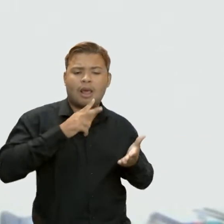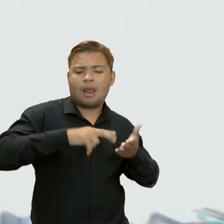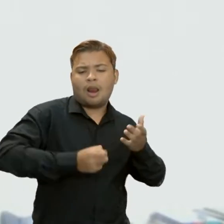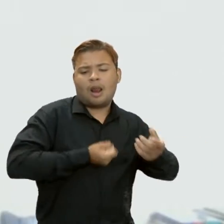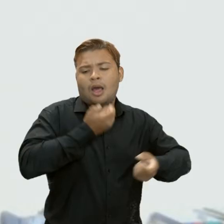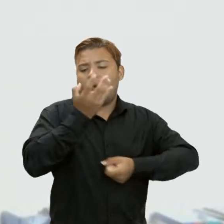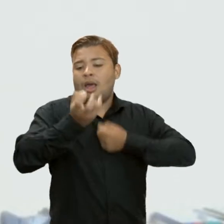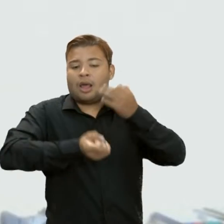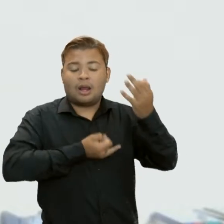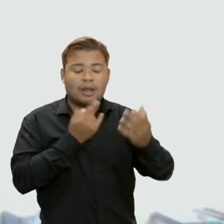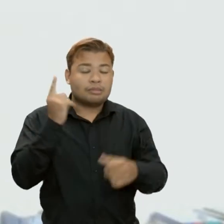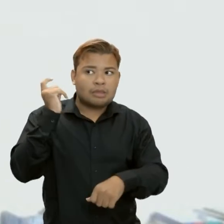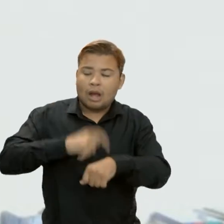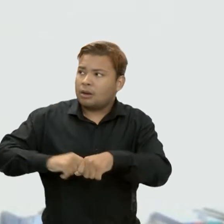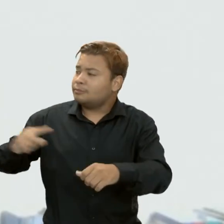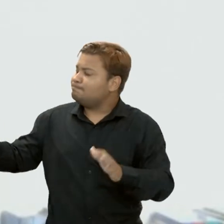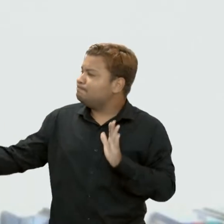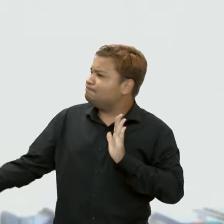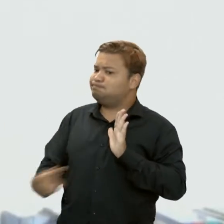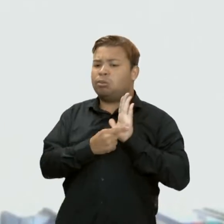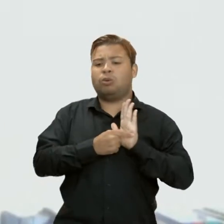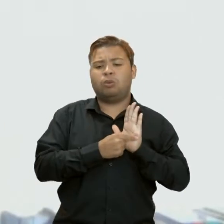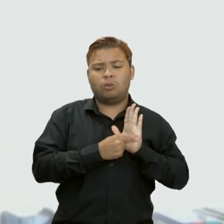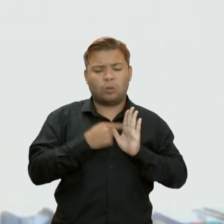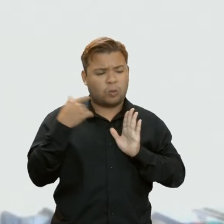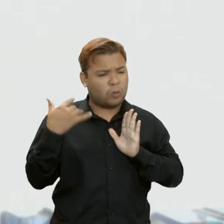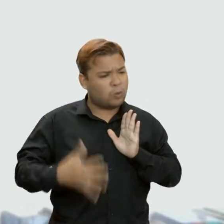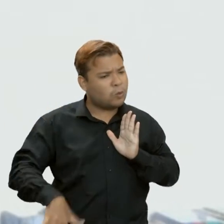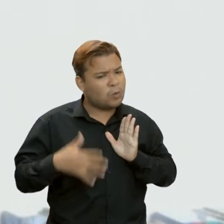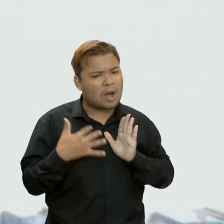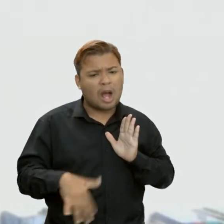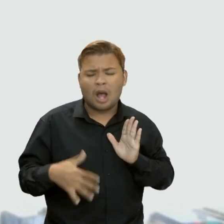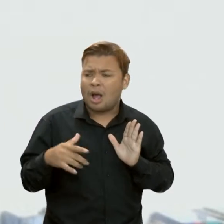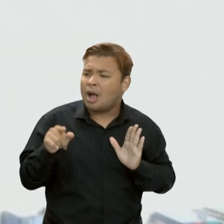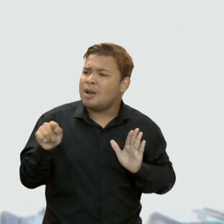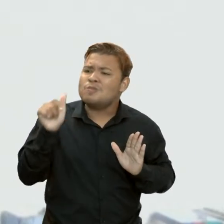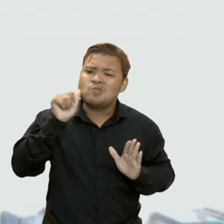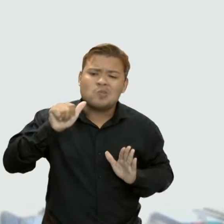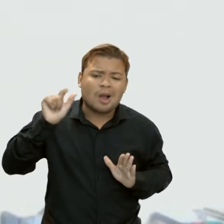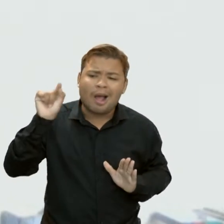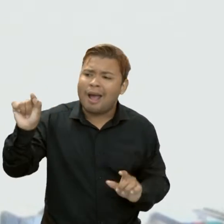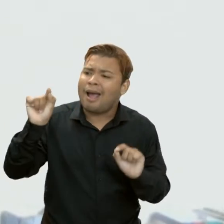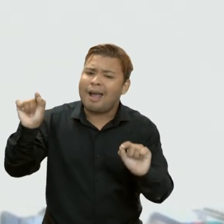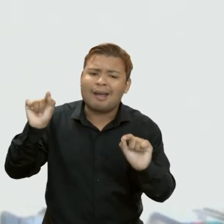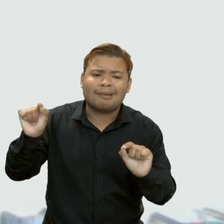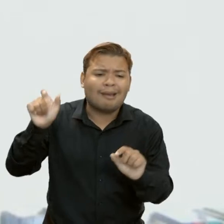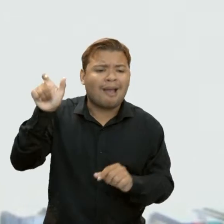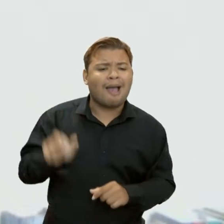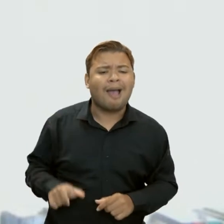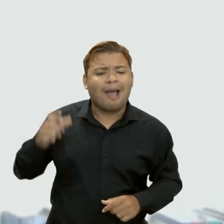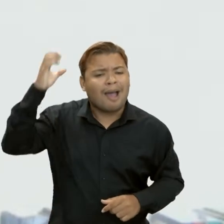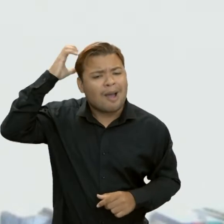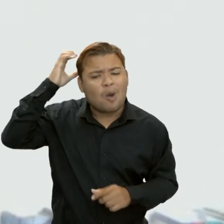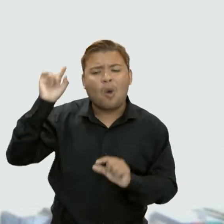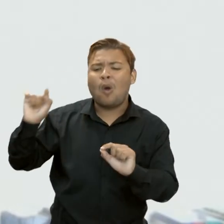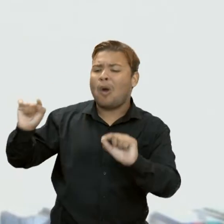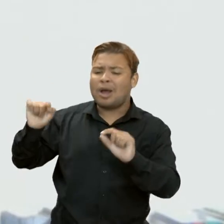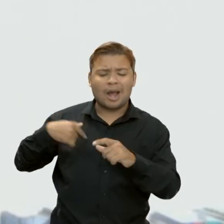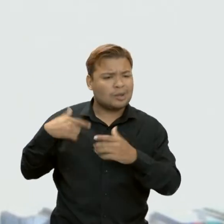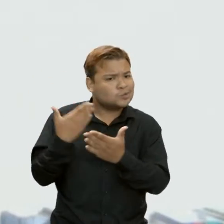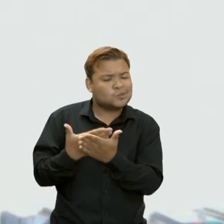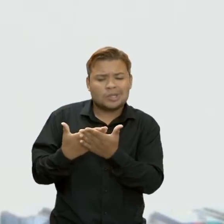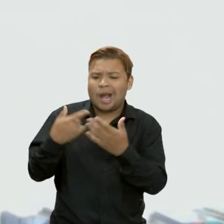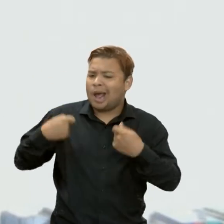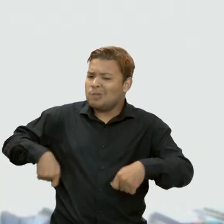naquele momento eu me senti atravessada pela poesia de Cora e eu falei, quem é essa mulher? eu preciso conhecê-la, eu preciso